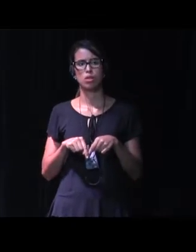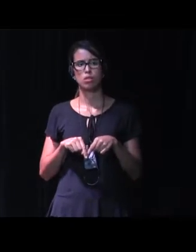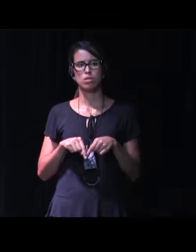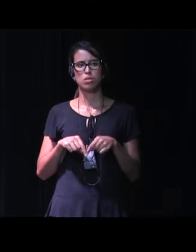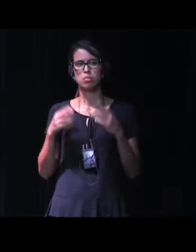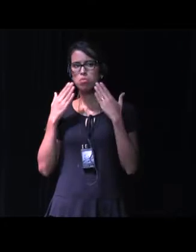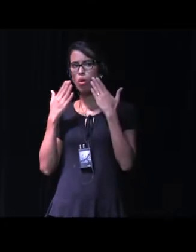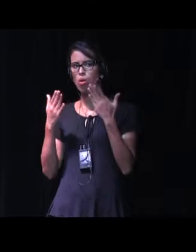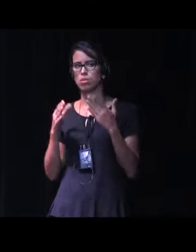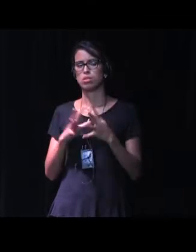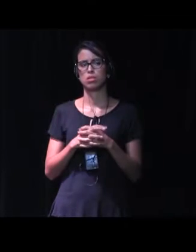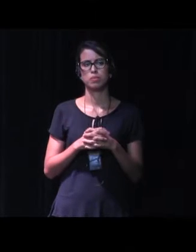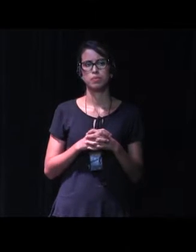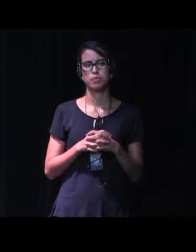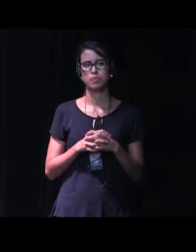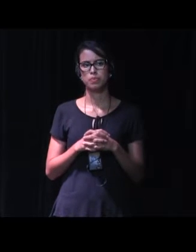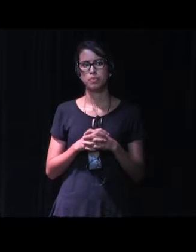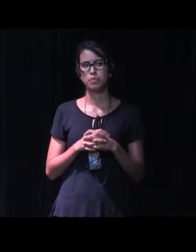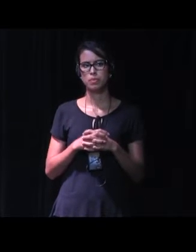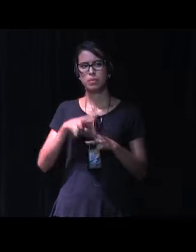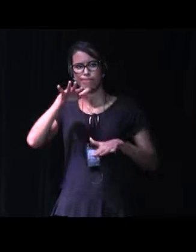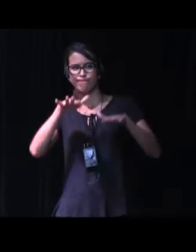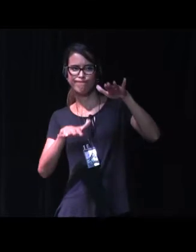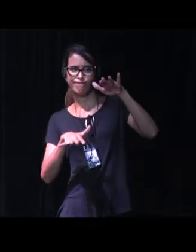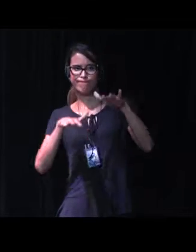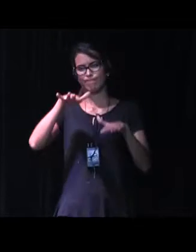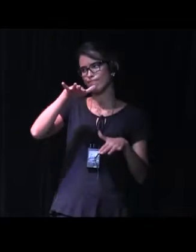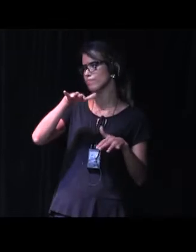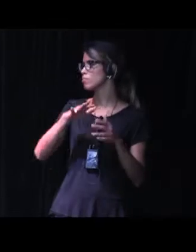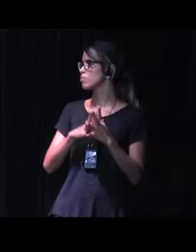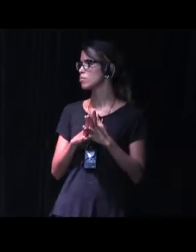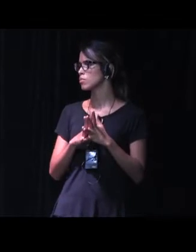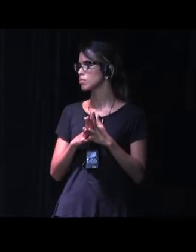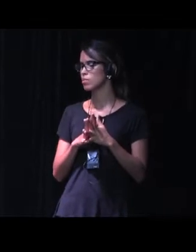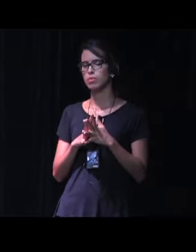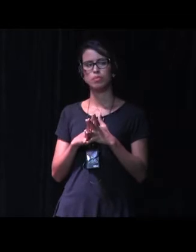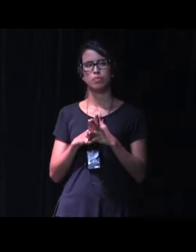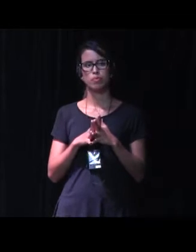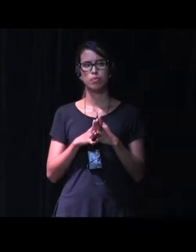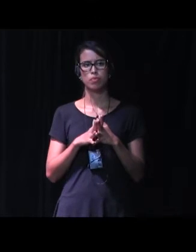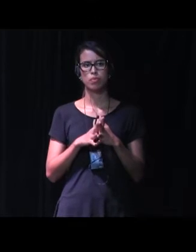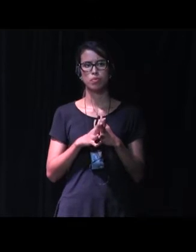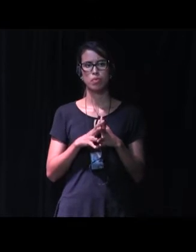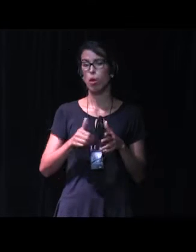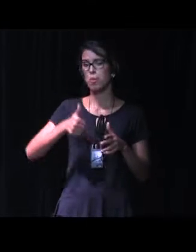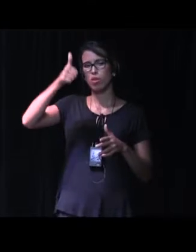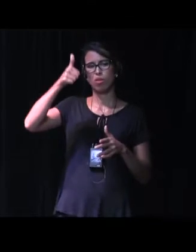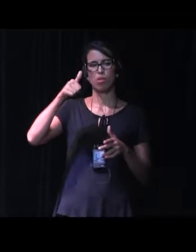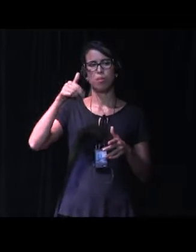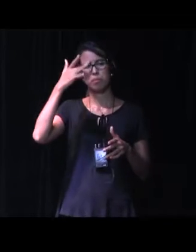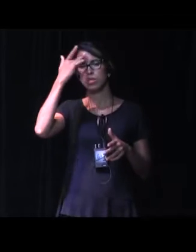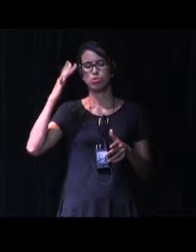E nessas plataformas, é óbvio que nessas condições, o desnível, os